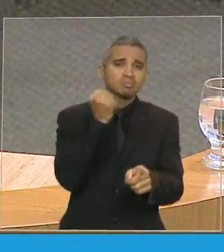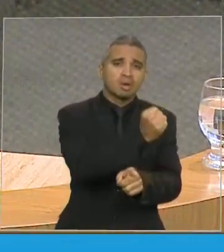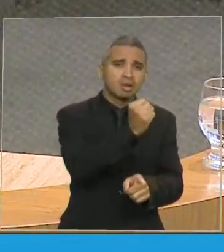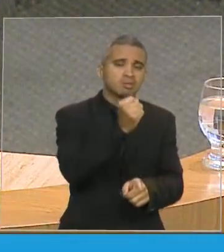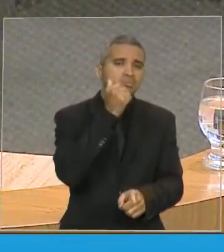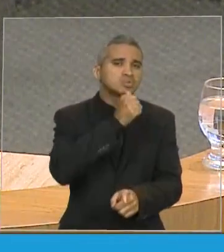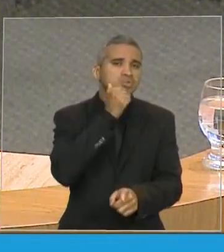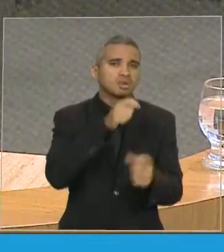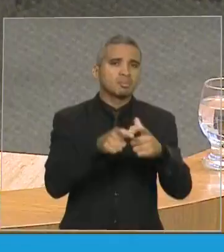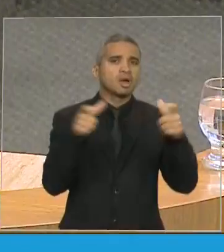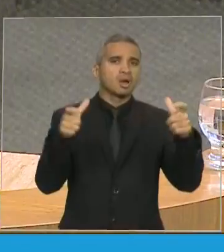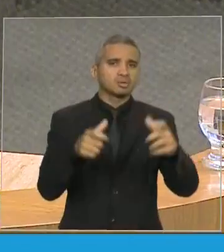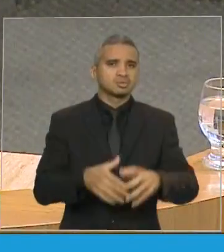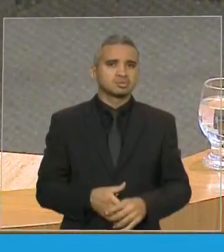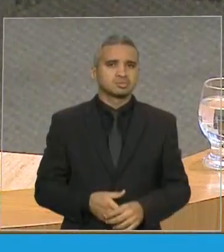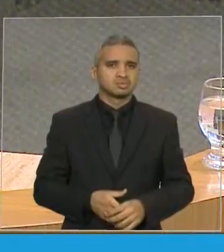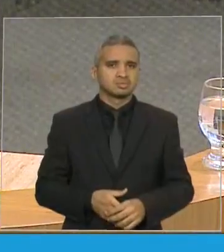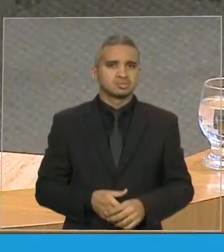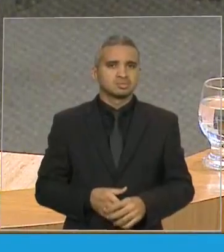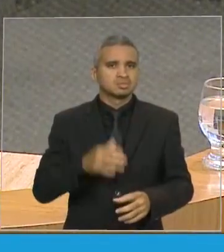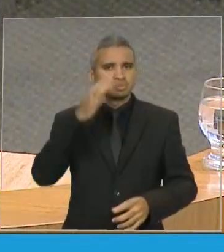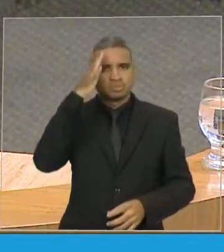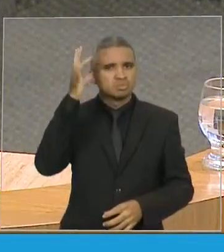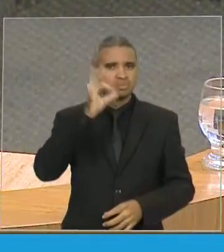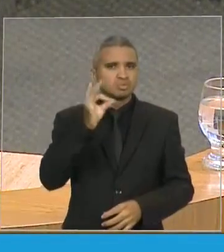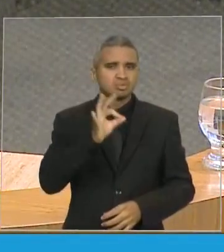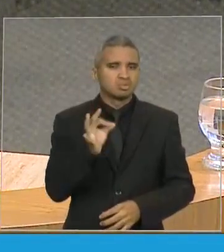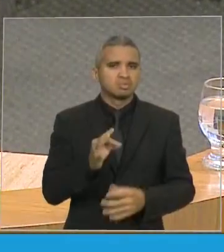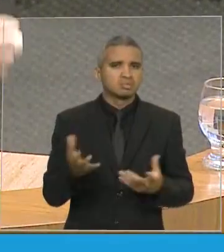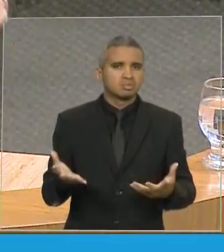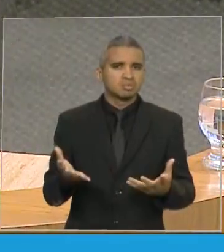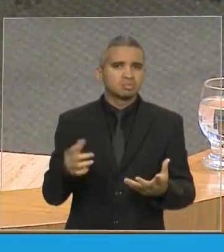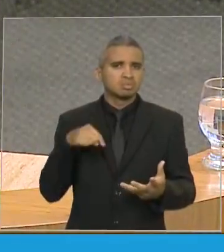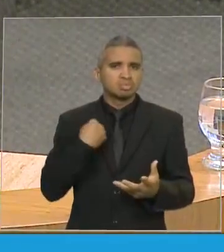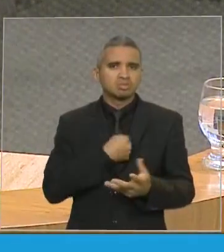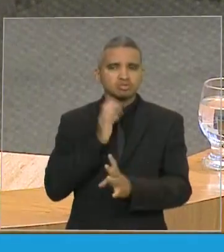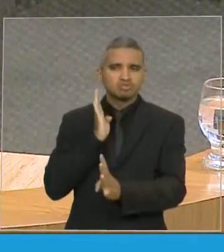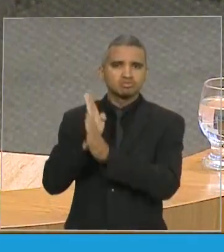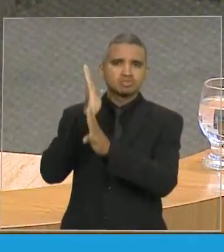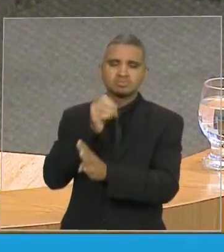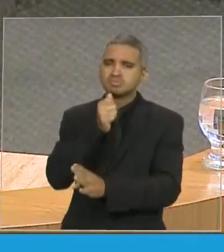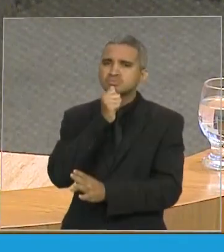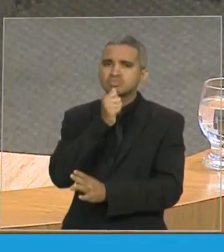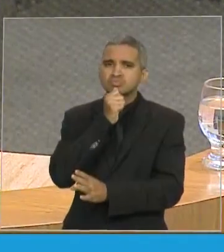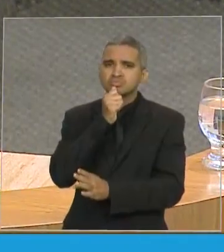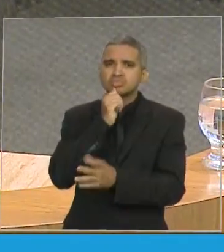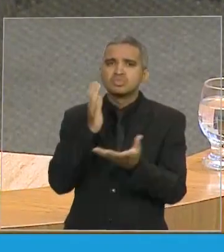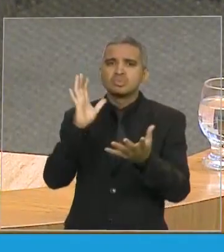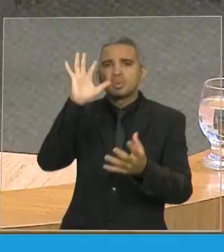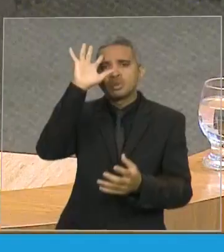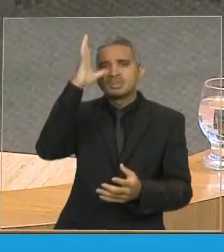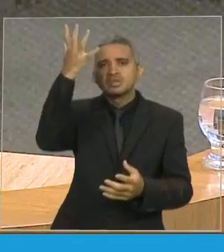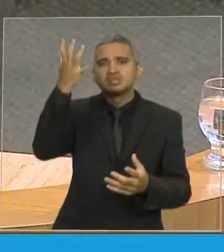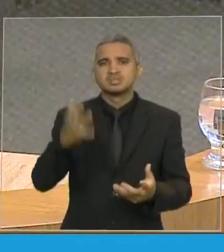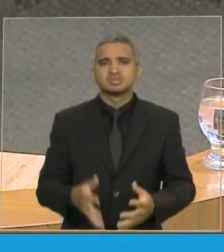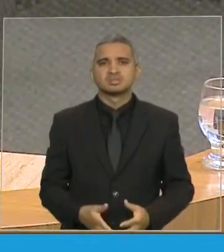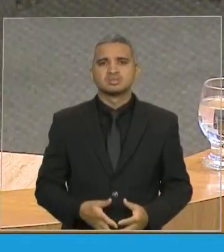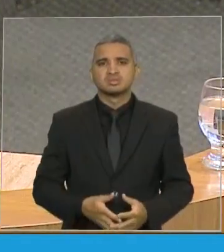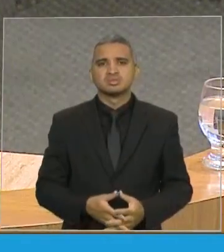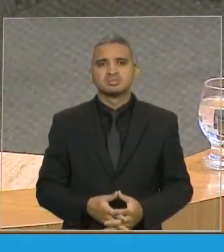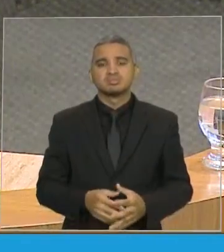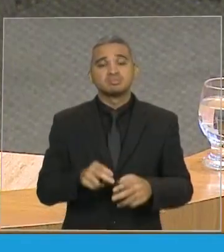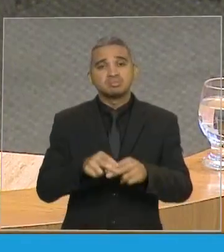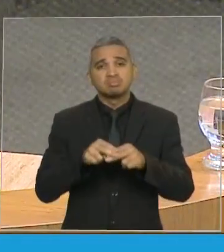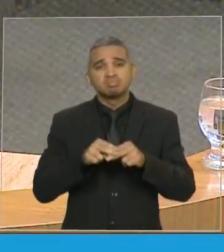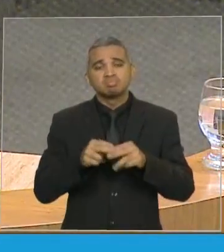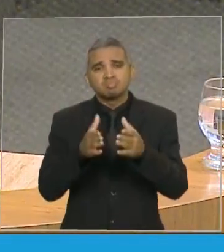Algo está acontecendo e nós não conseguimos identificar. E aí eu chamo a atenção para que a gente trabalhe